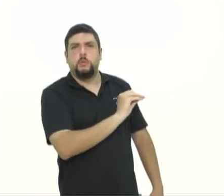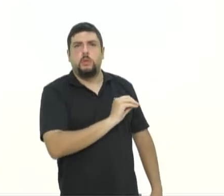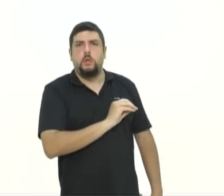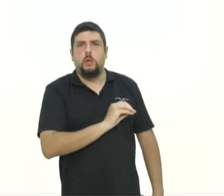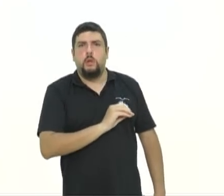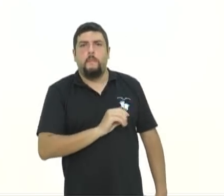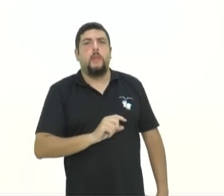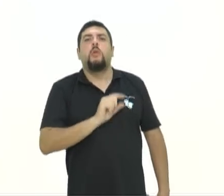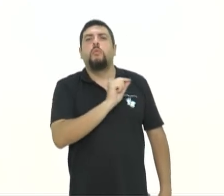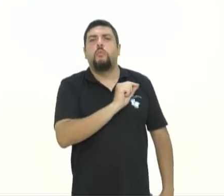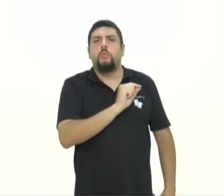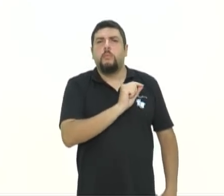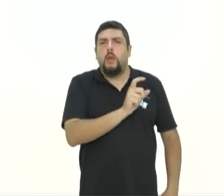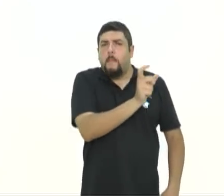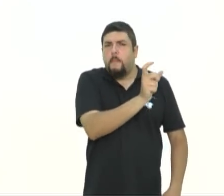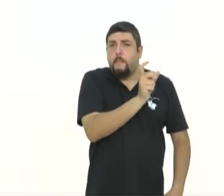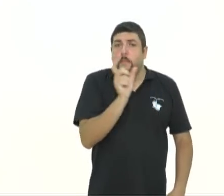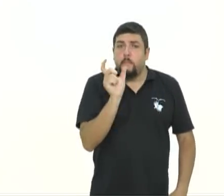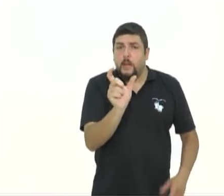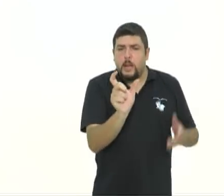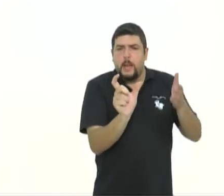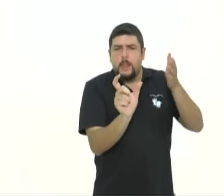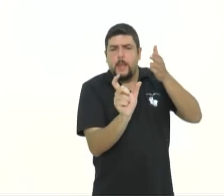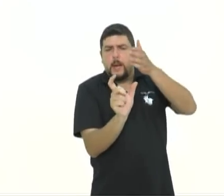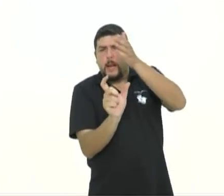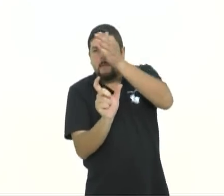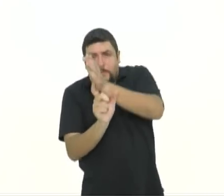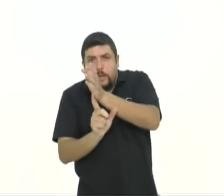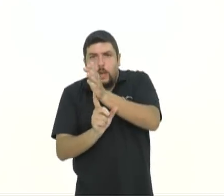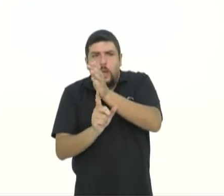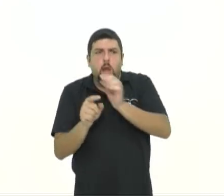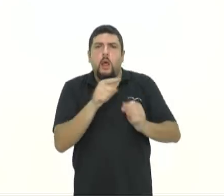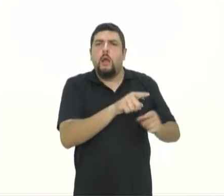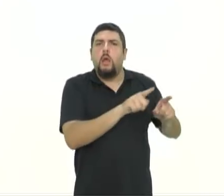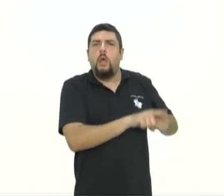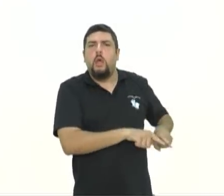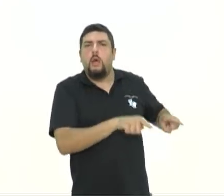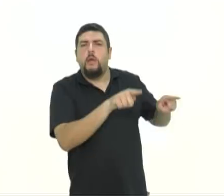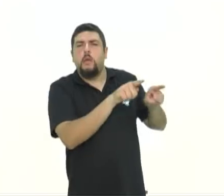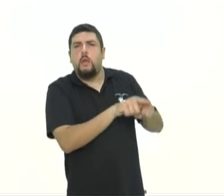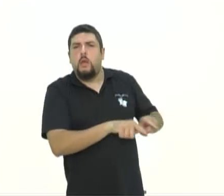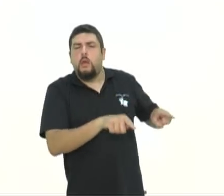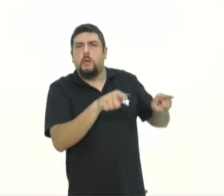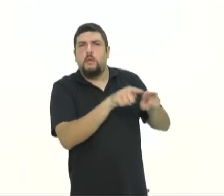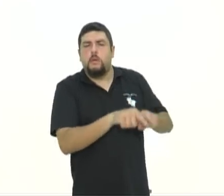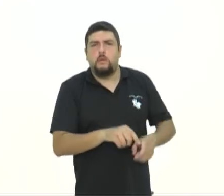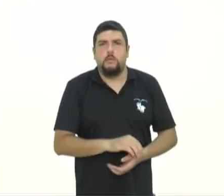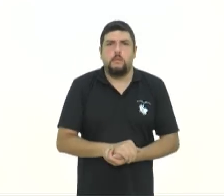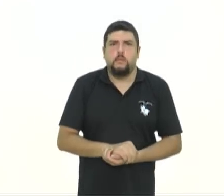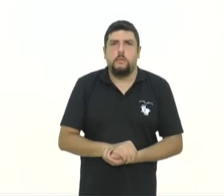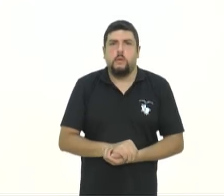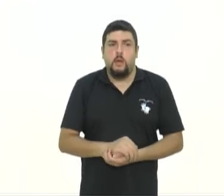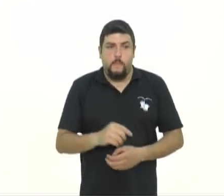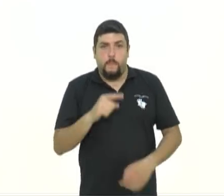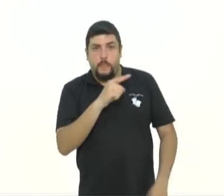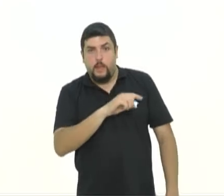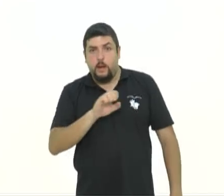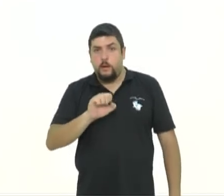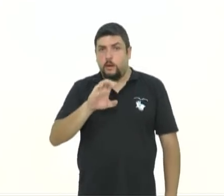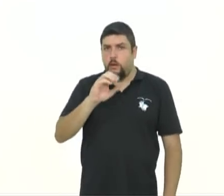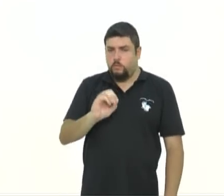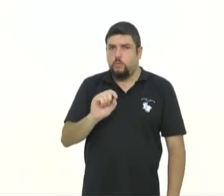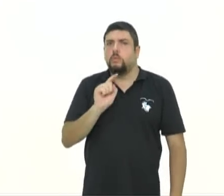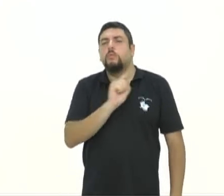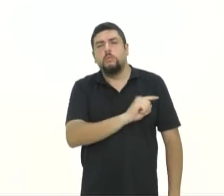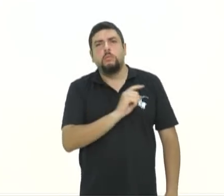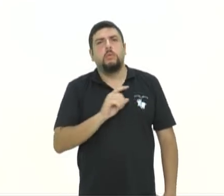a última sílaba das palavras, que eram faladas na sua presença. A ninfa Eco ficou conhecida